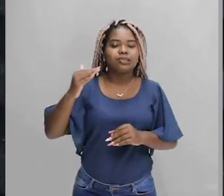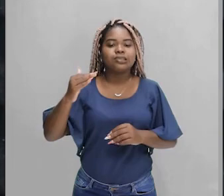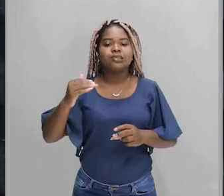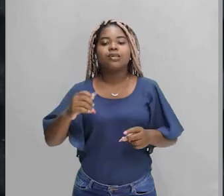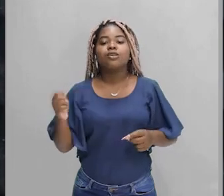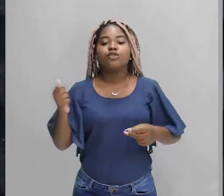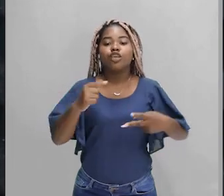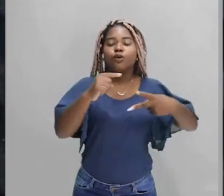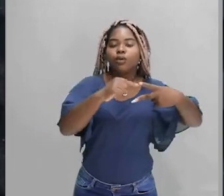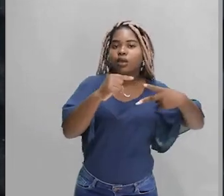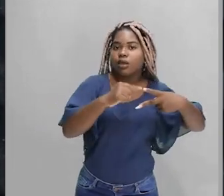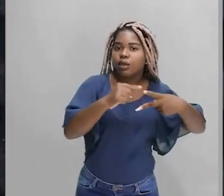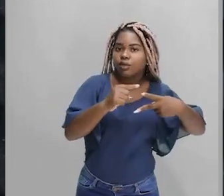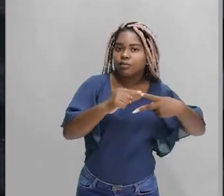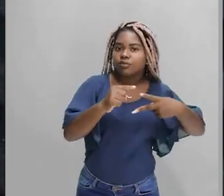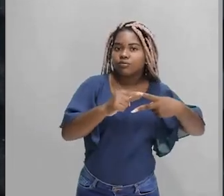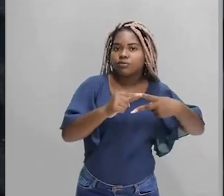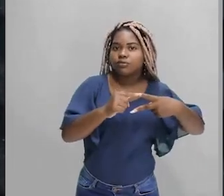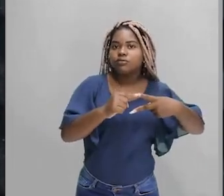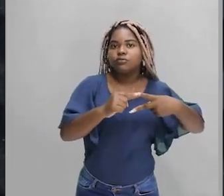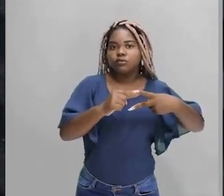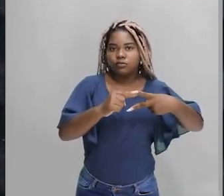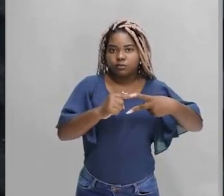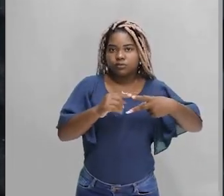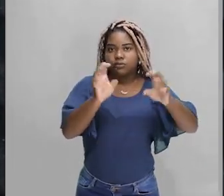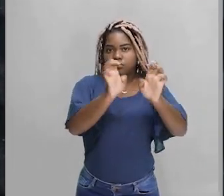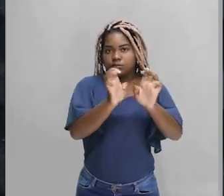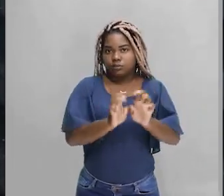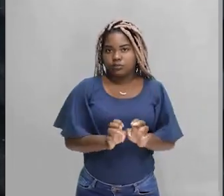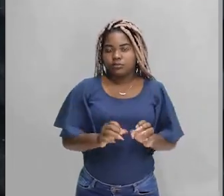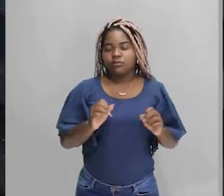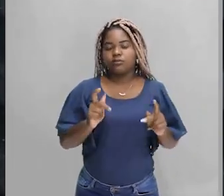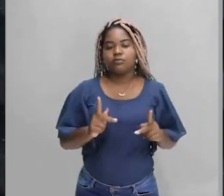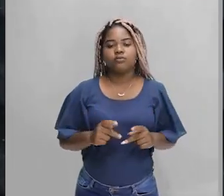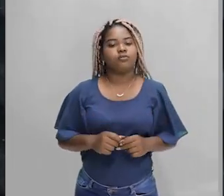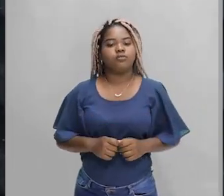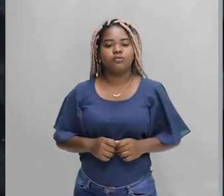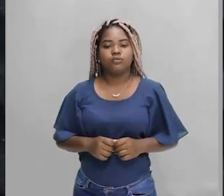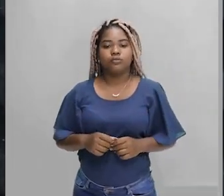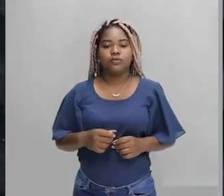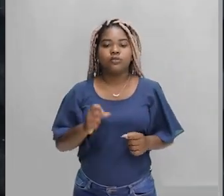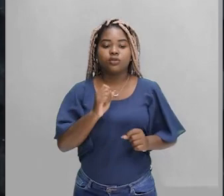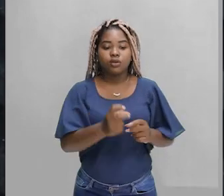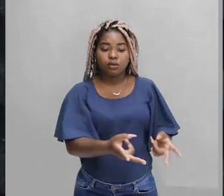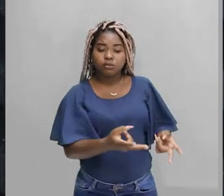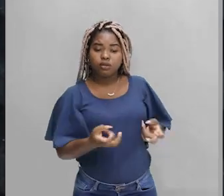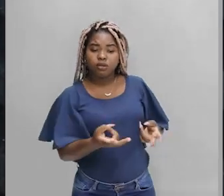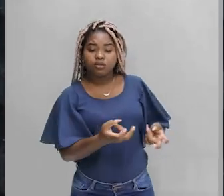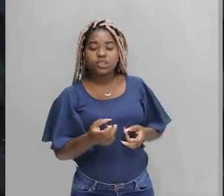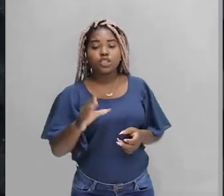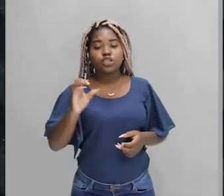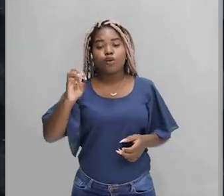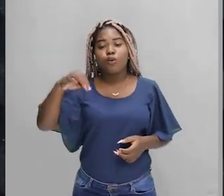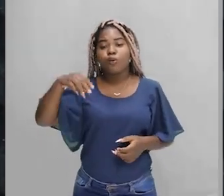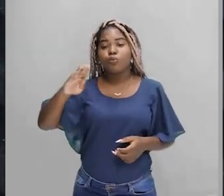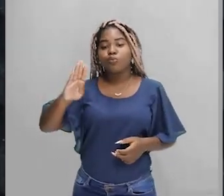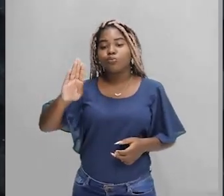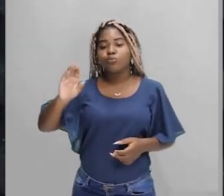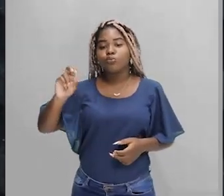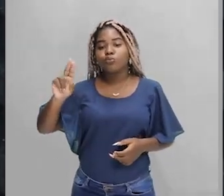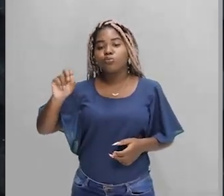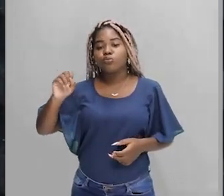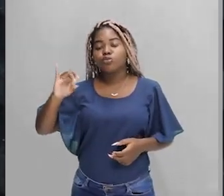O nosso país, galera, ele tem aí também um grande potencial, né, de extração de combustíveis fósseis, por exemplo, né, na região, por exemplo, do